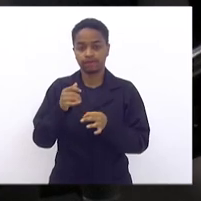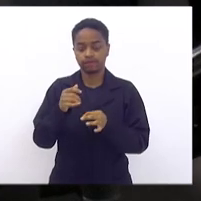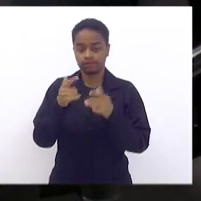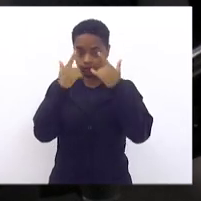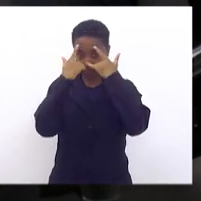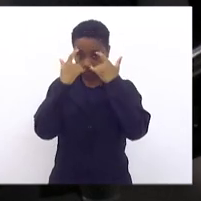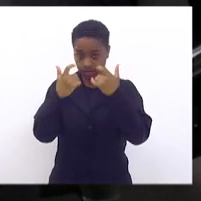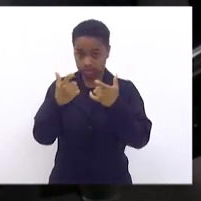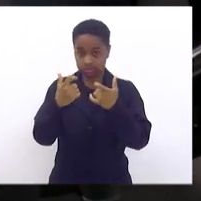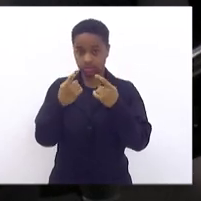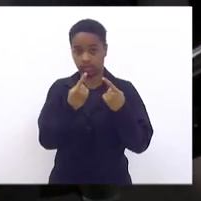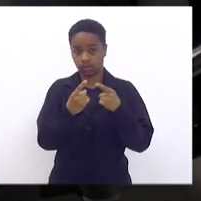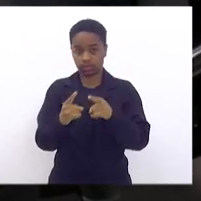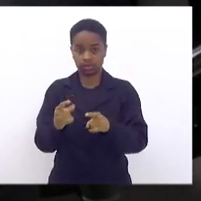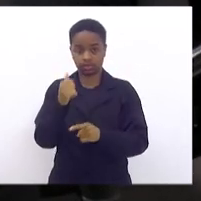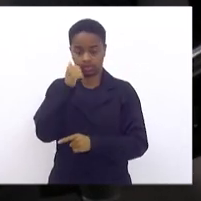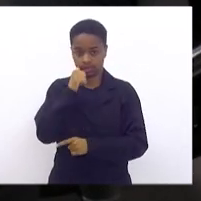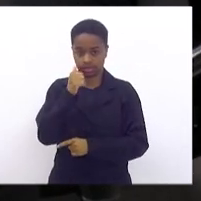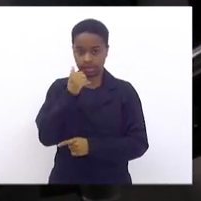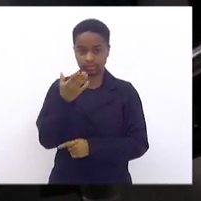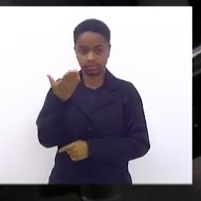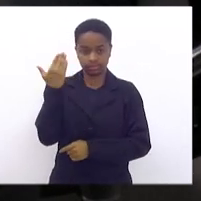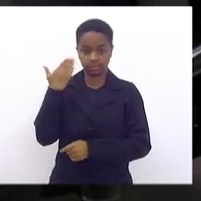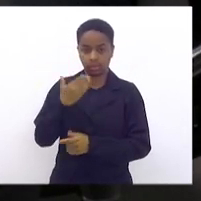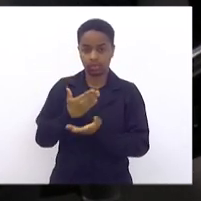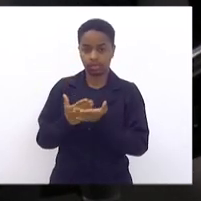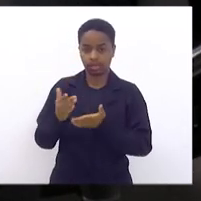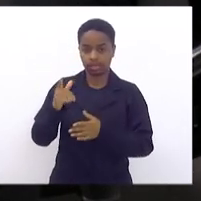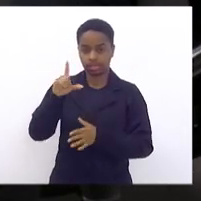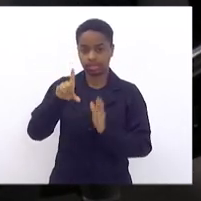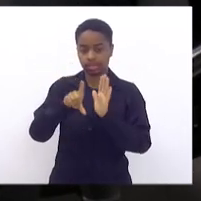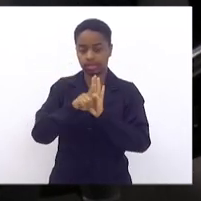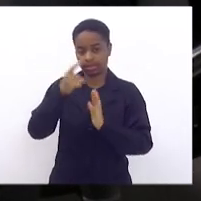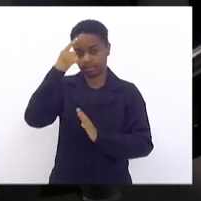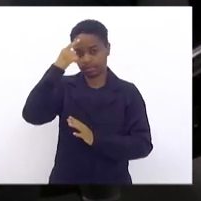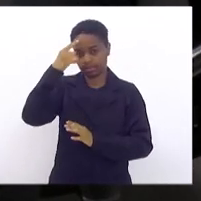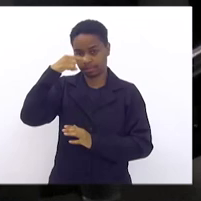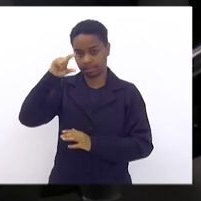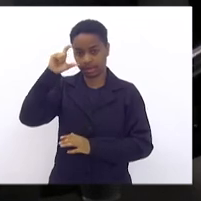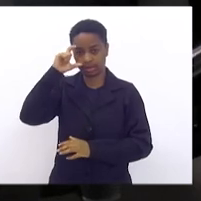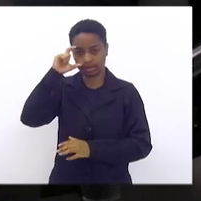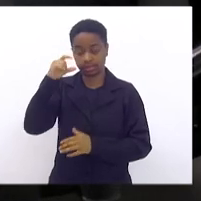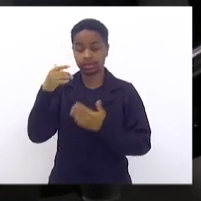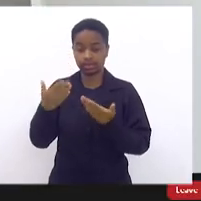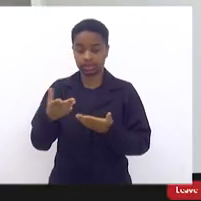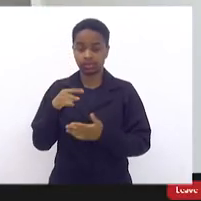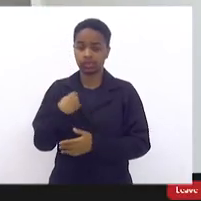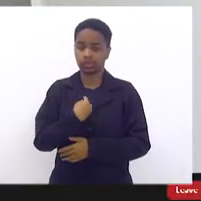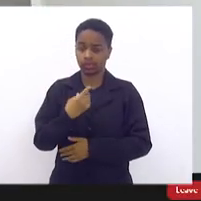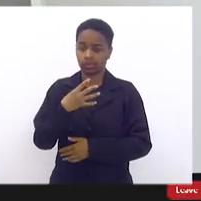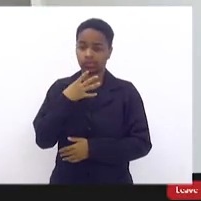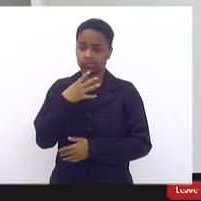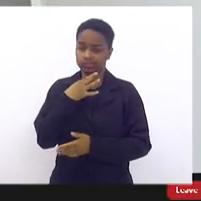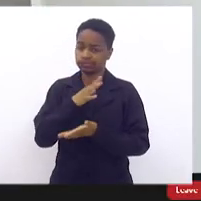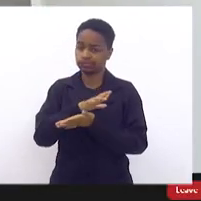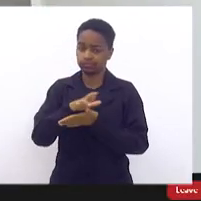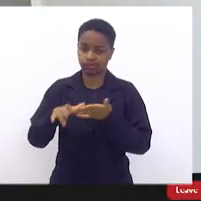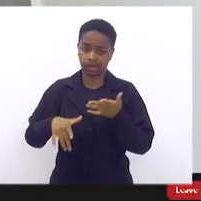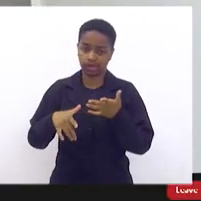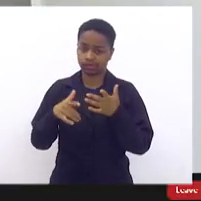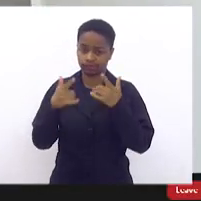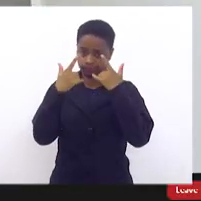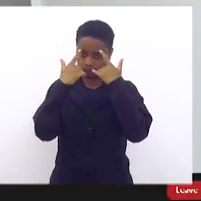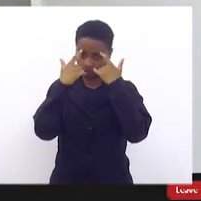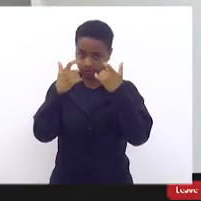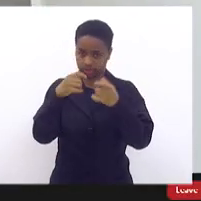mulher desde o início da Lei Maria da Penha, e são muitos os casos de violência na internet que a gente pega, sobretudo quando há